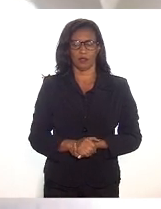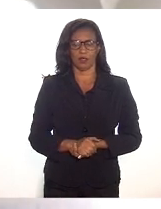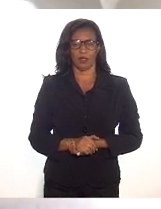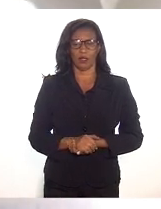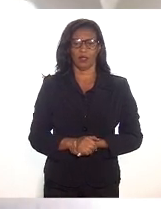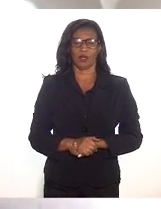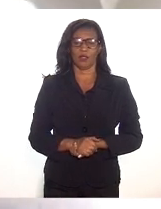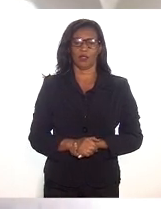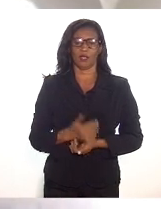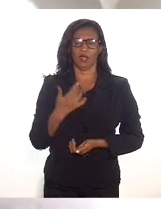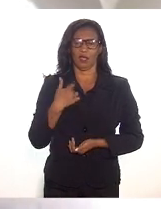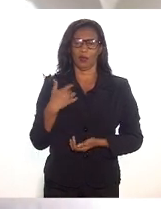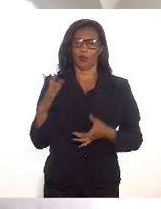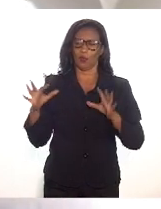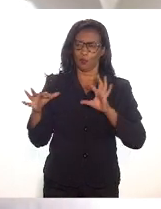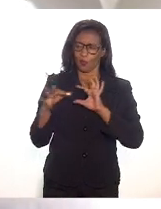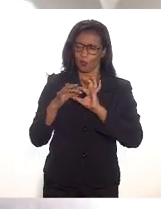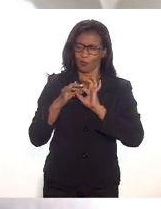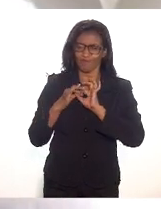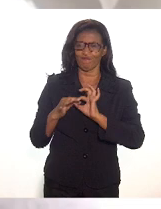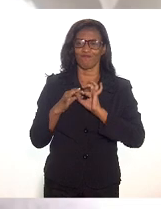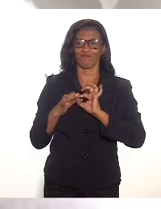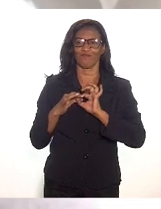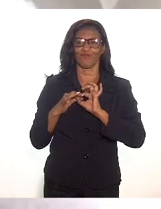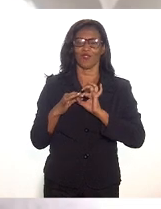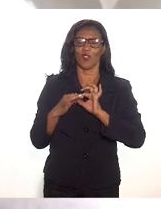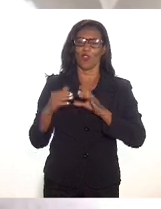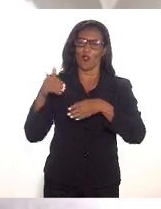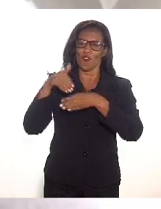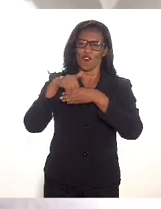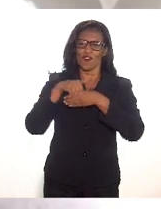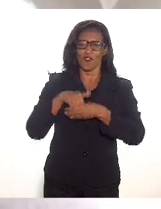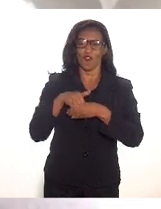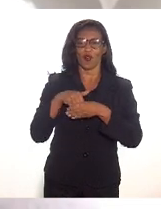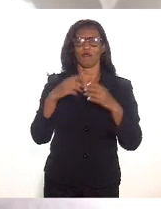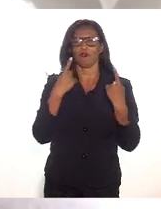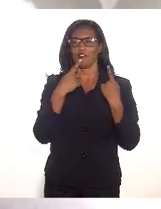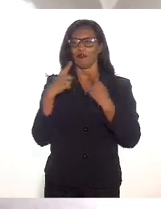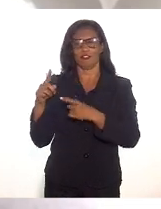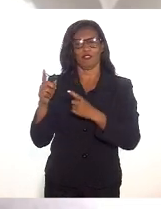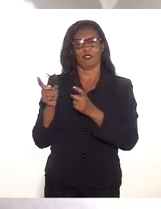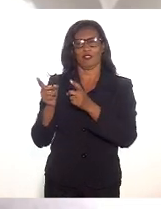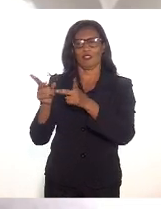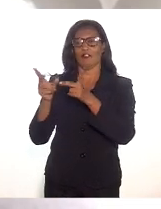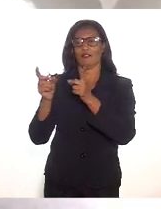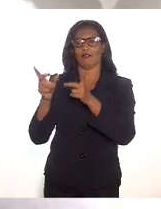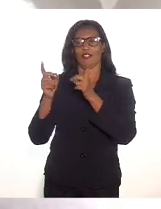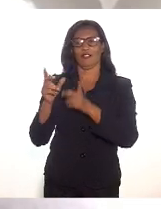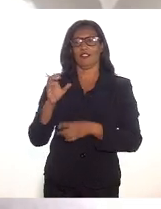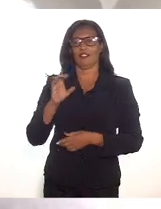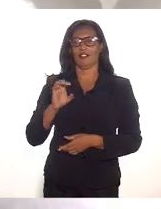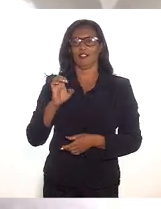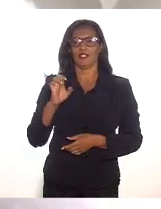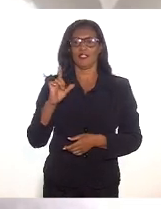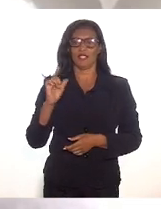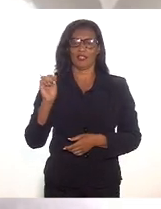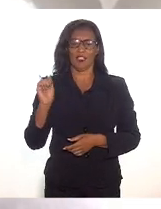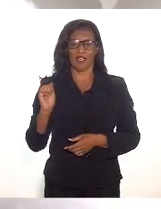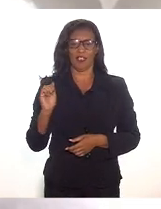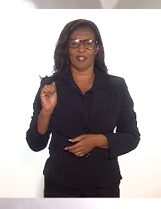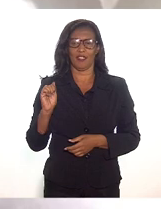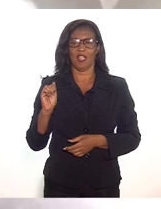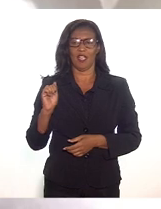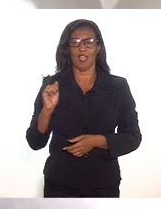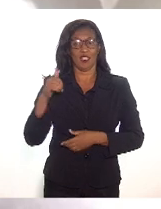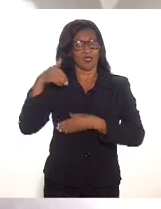consolidar aqui o voto contra a privatização da SEDAI, e esse voto não é apenas da parlamentar